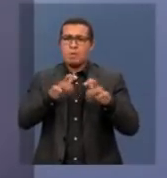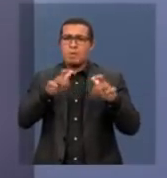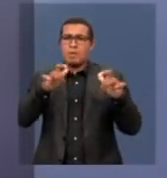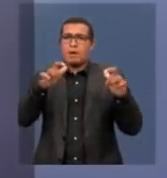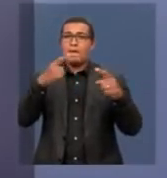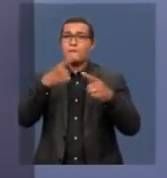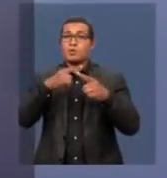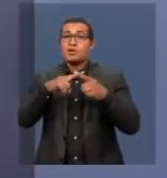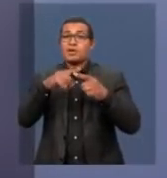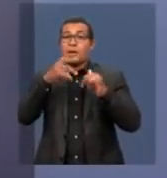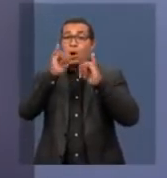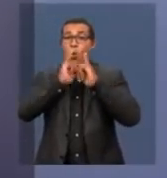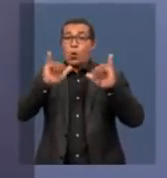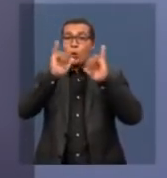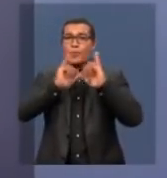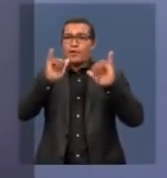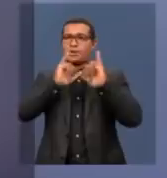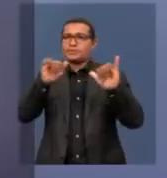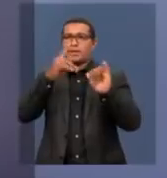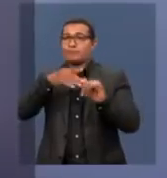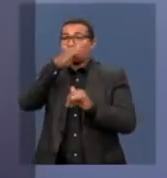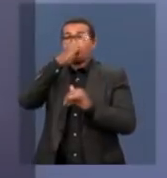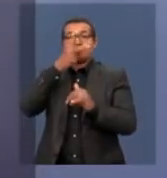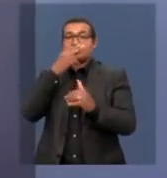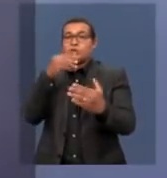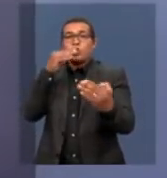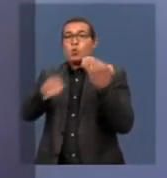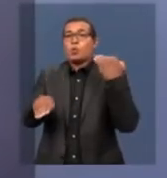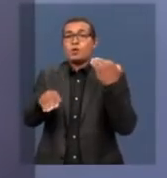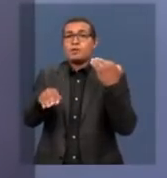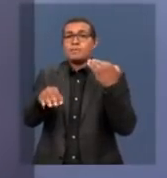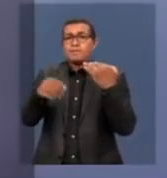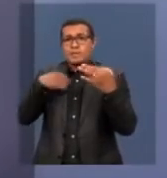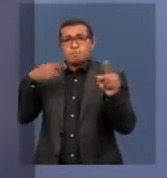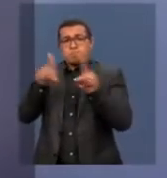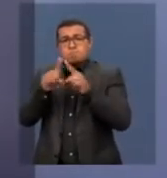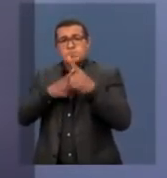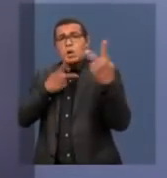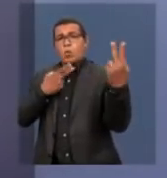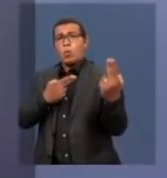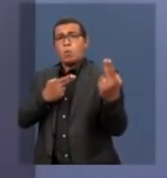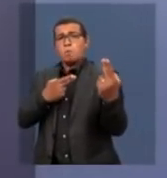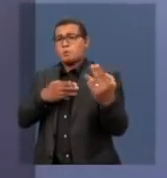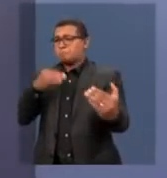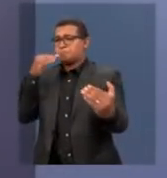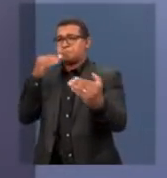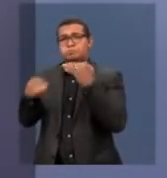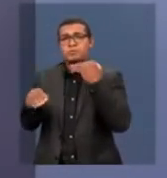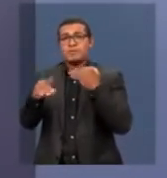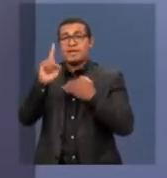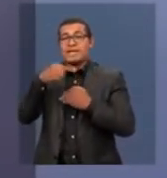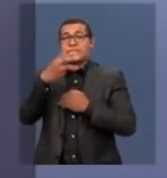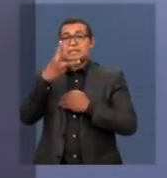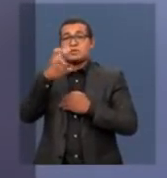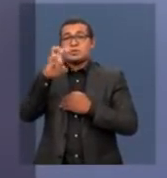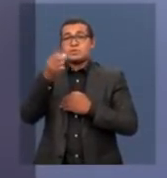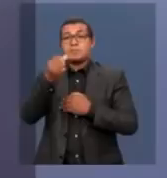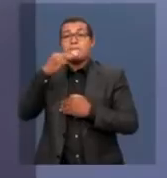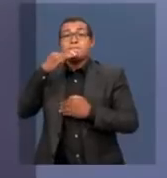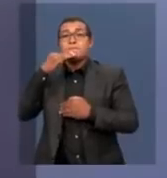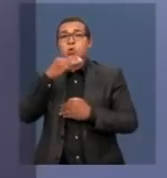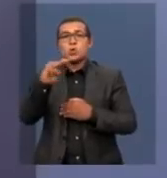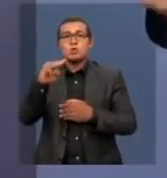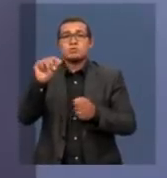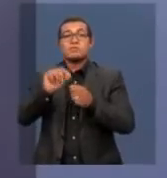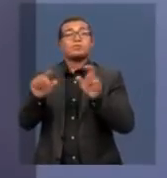propagandas nos órgãos públicos ele tá apanhando eu também sou radicalmente são 356 milhões que nós vamos fazer com